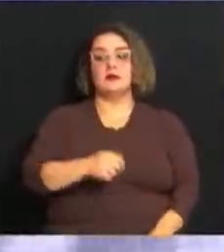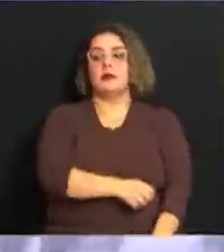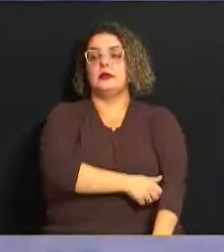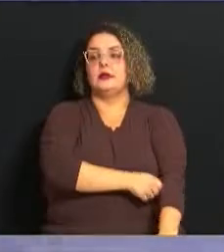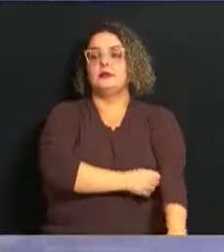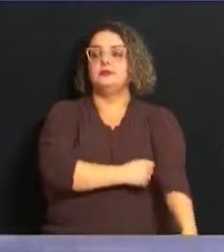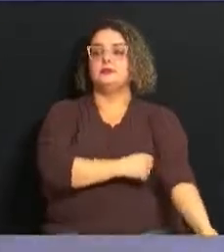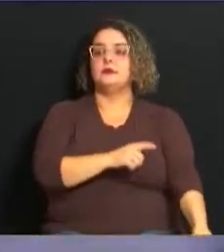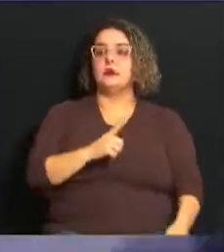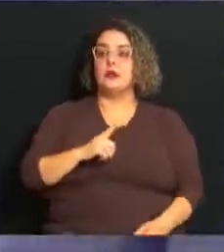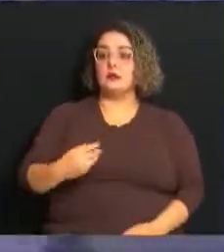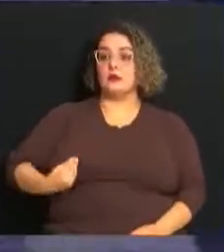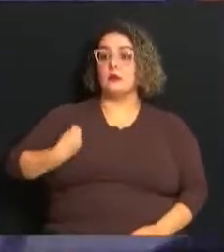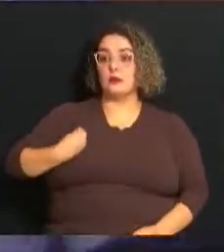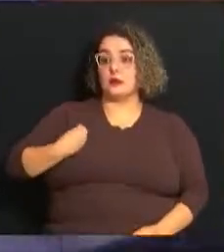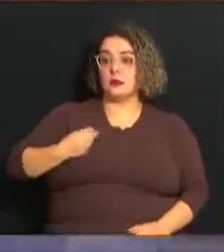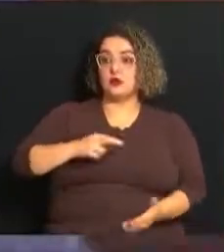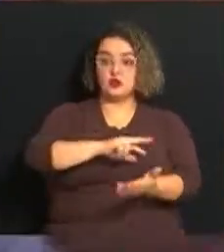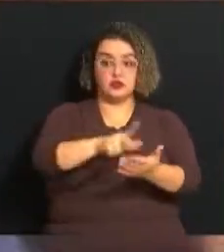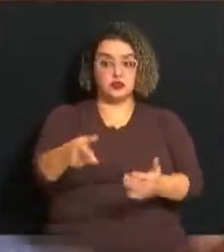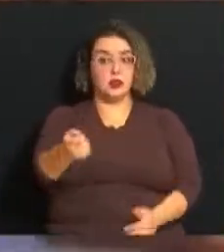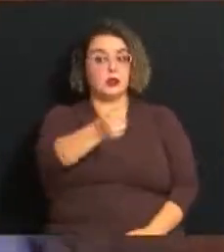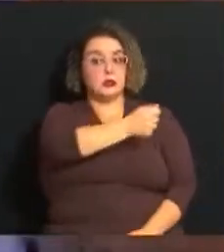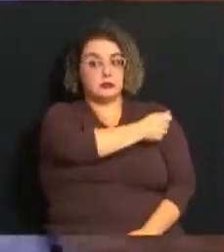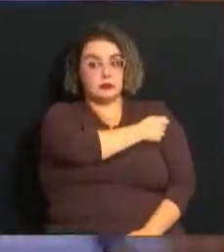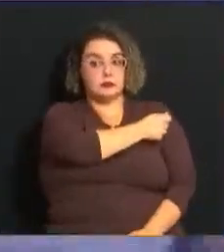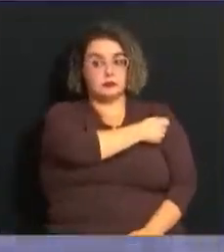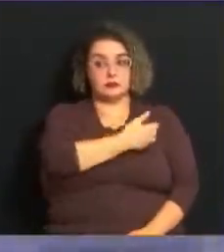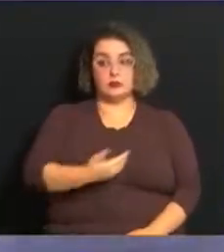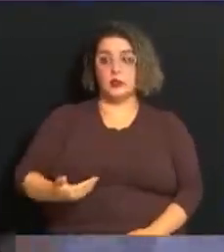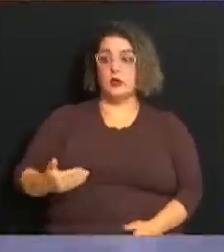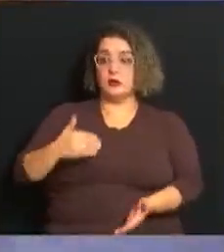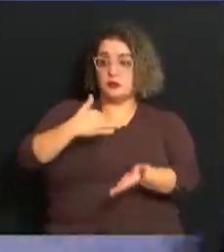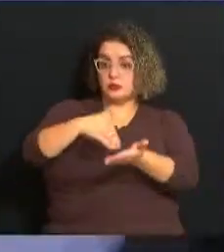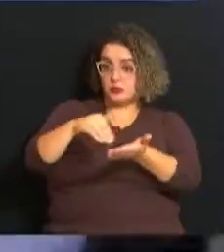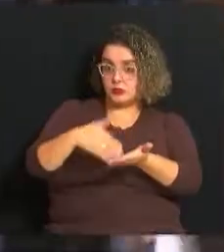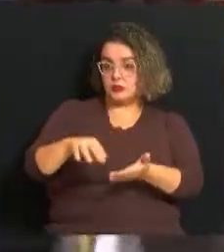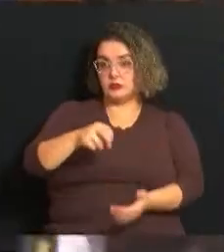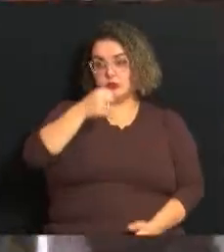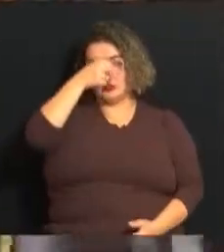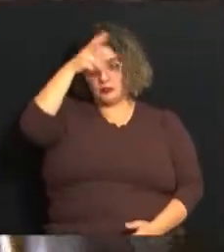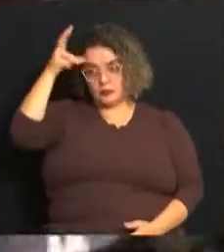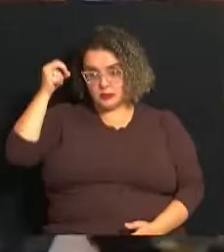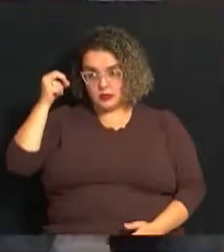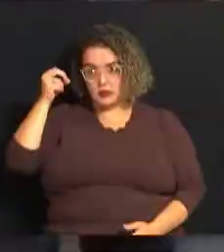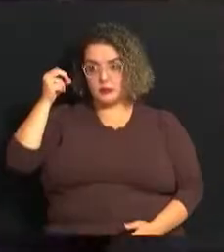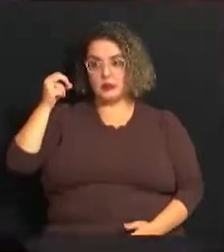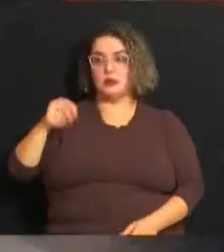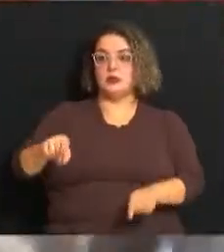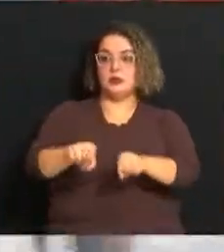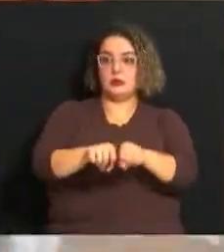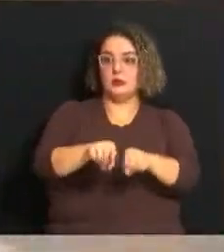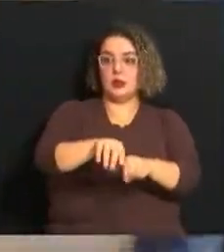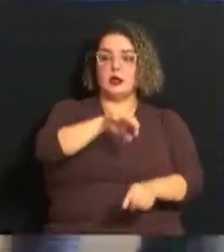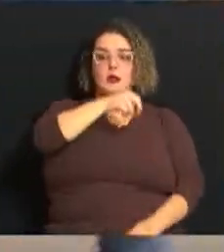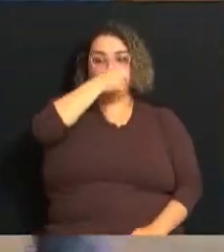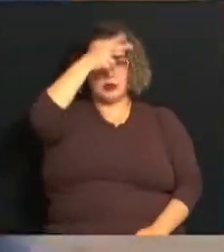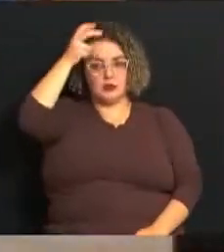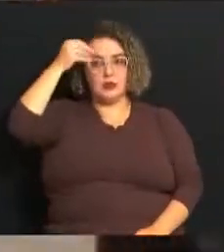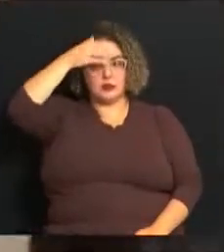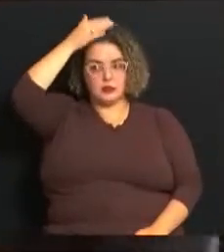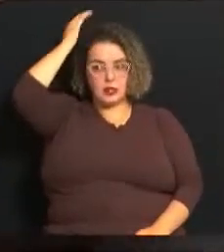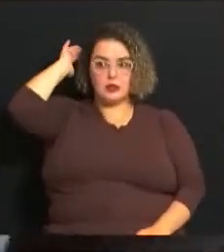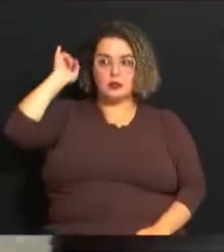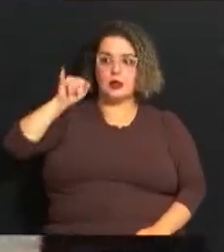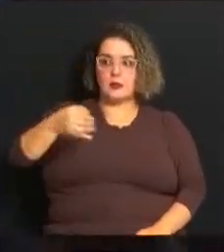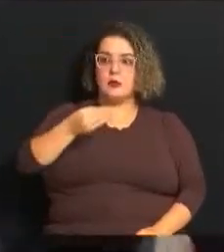com a presença de diversas autoridades, como secretários e prefeitos municipais e o prefeito de Campinas, Dário Saad, que aproveitou